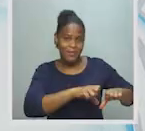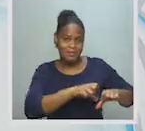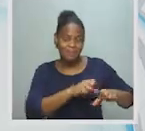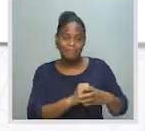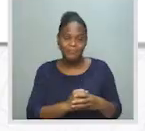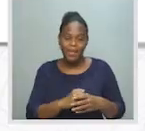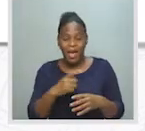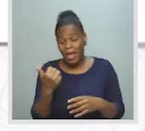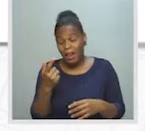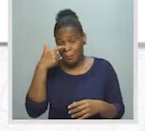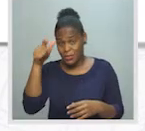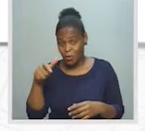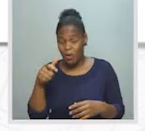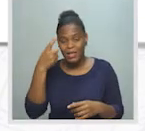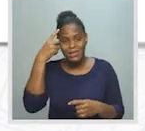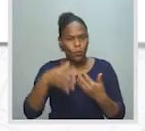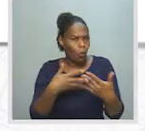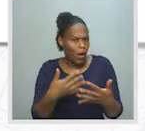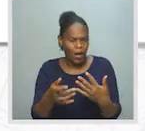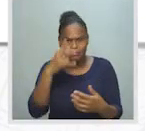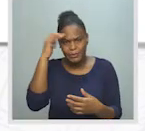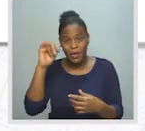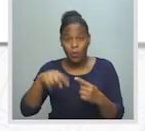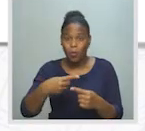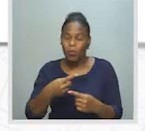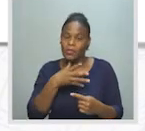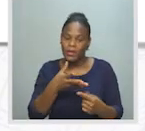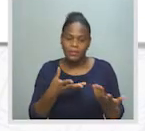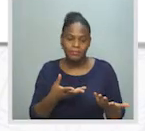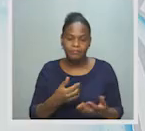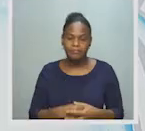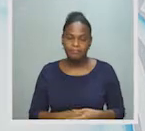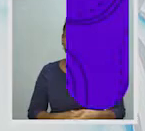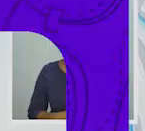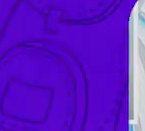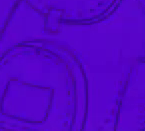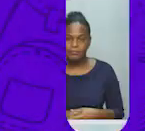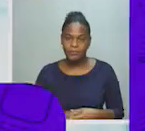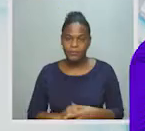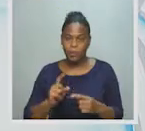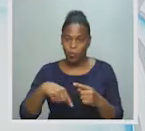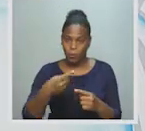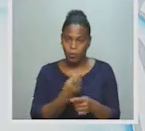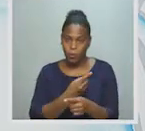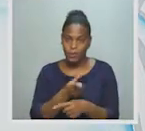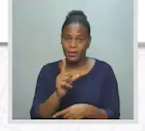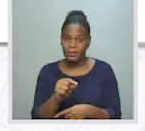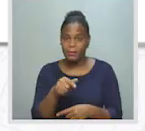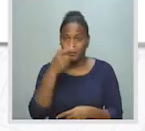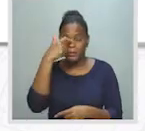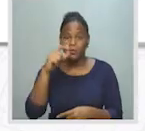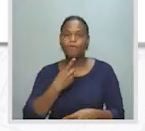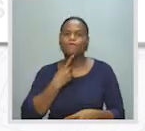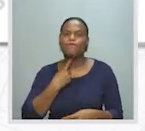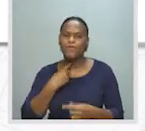errados. Considera qualquer outra posição, portanto, um erro. Além disso,